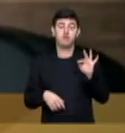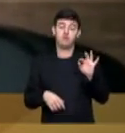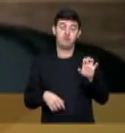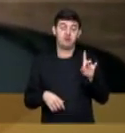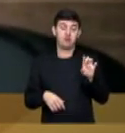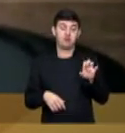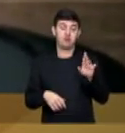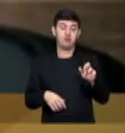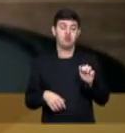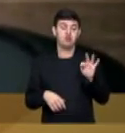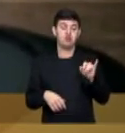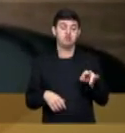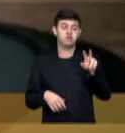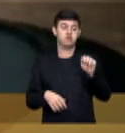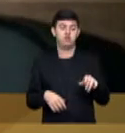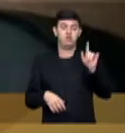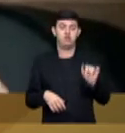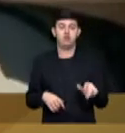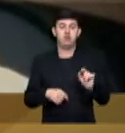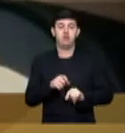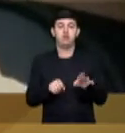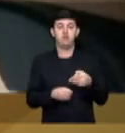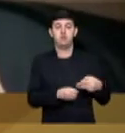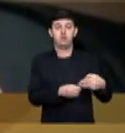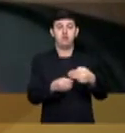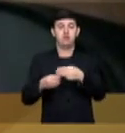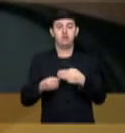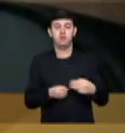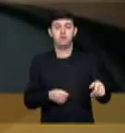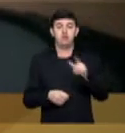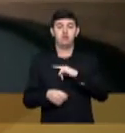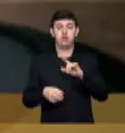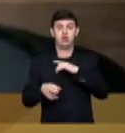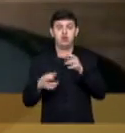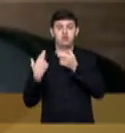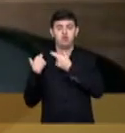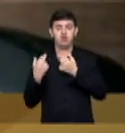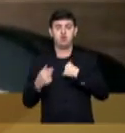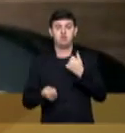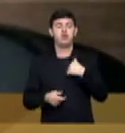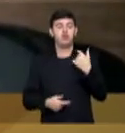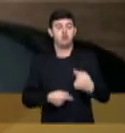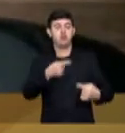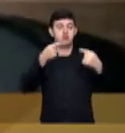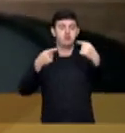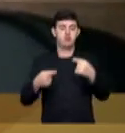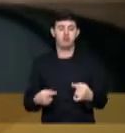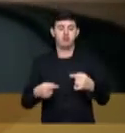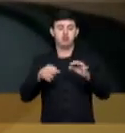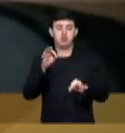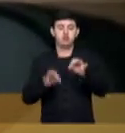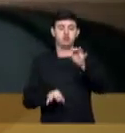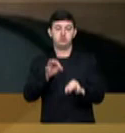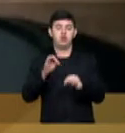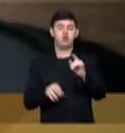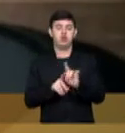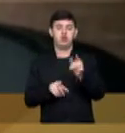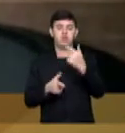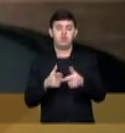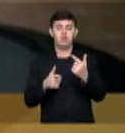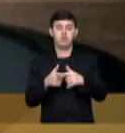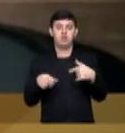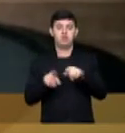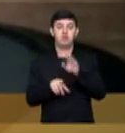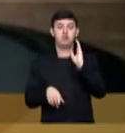que o município, por exemplo, desde que possua competência para a matéria, detém primazia sobre